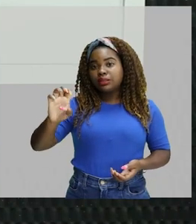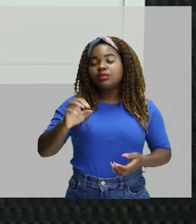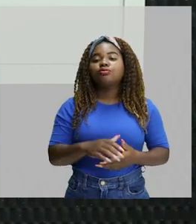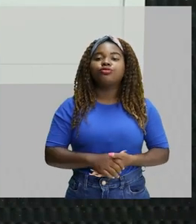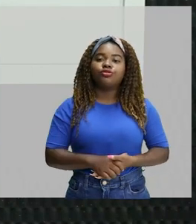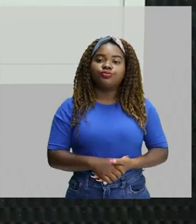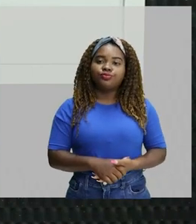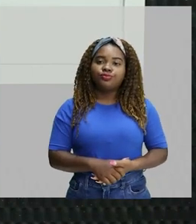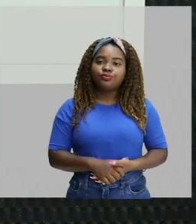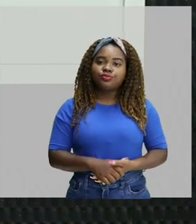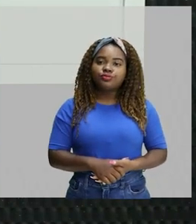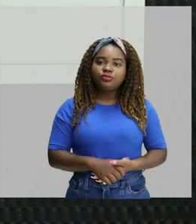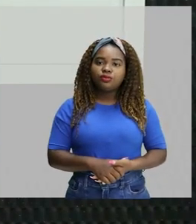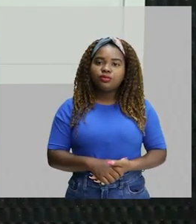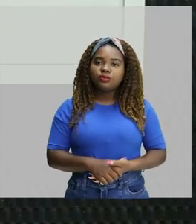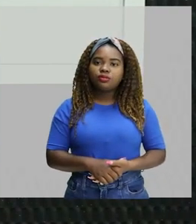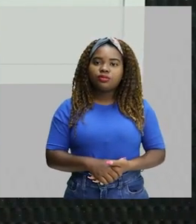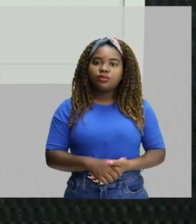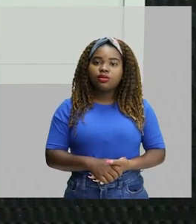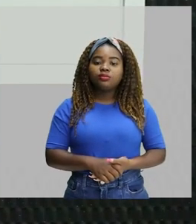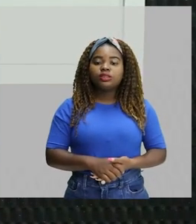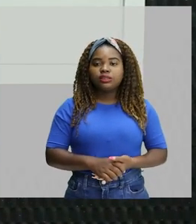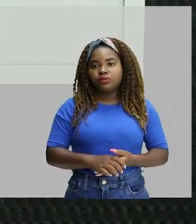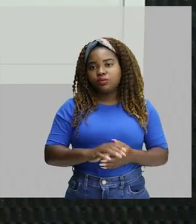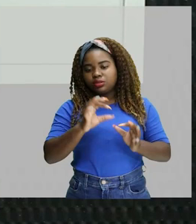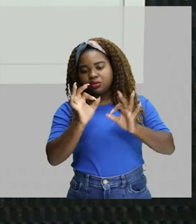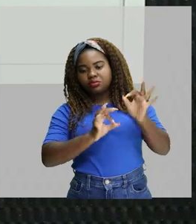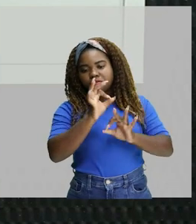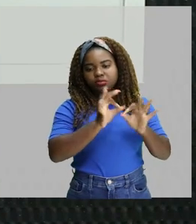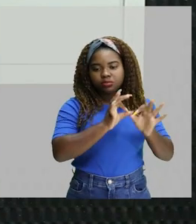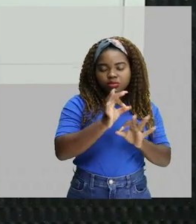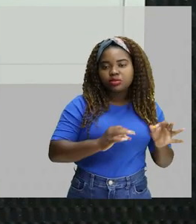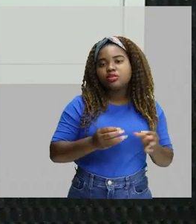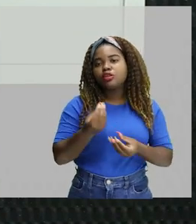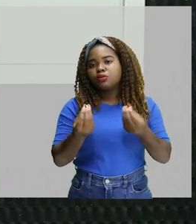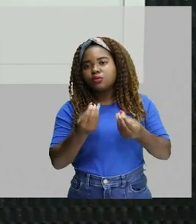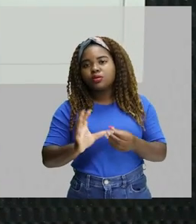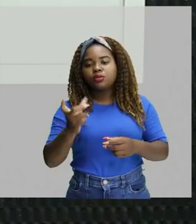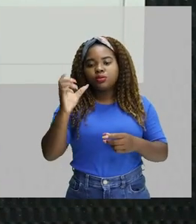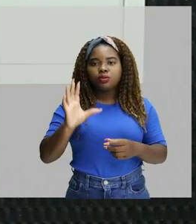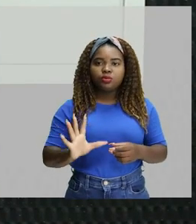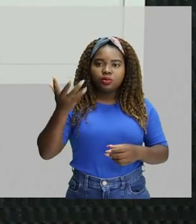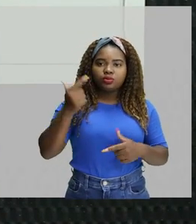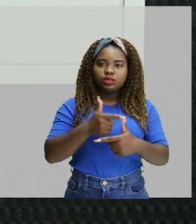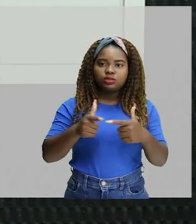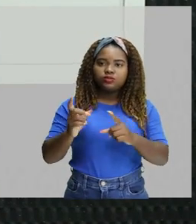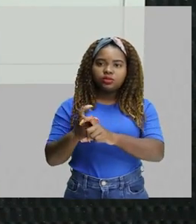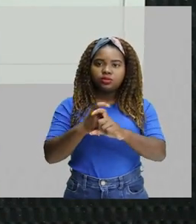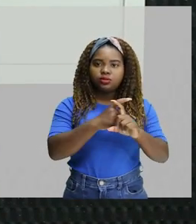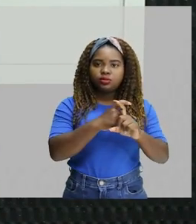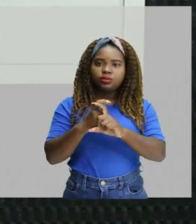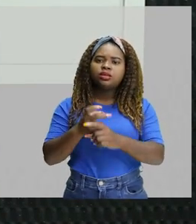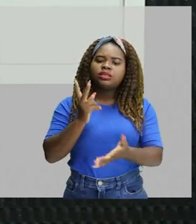divisão exata Beleza então esse é o procedimento para você dividir um polinômio pode sempre vai dar exato